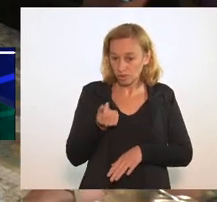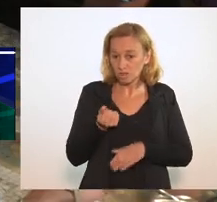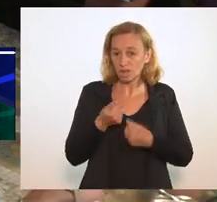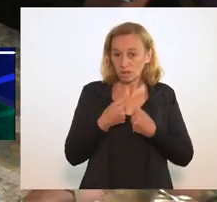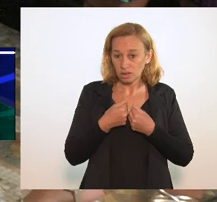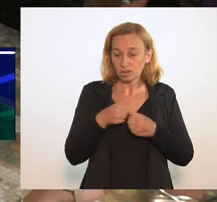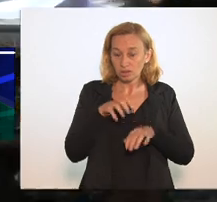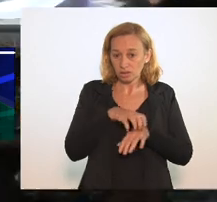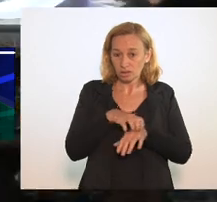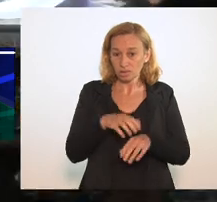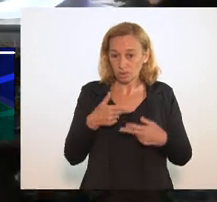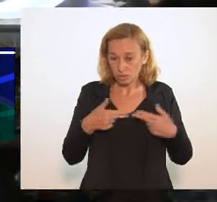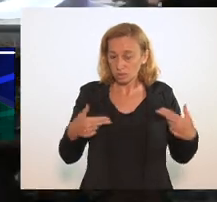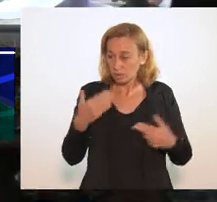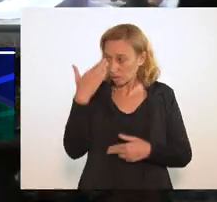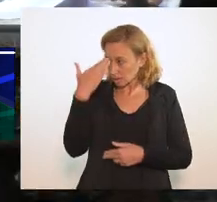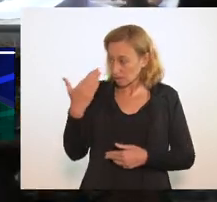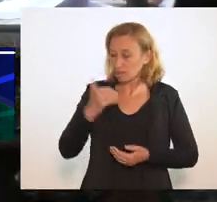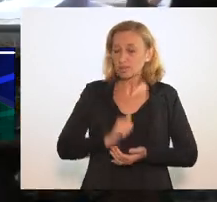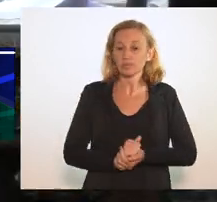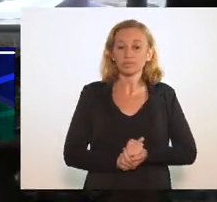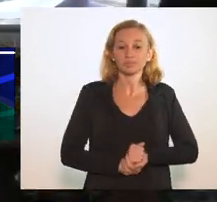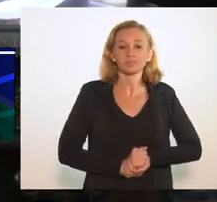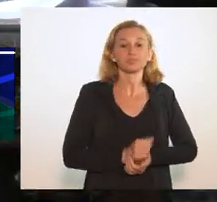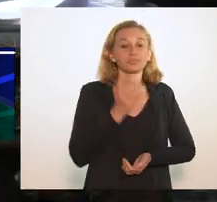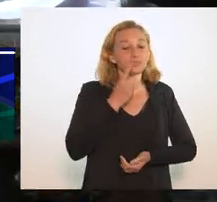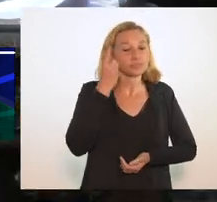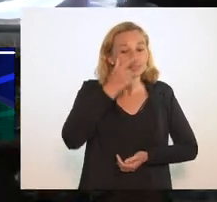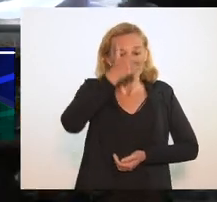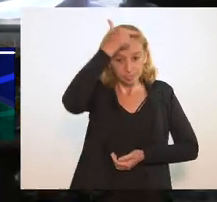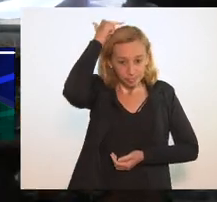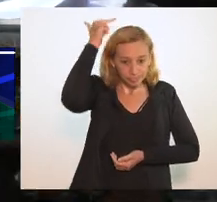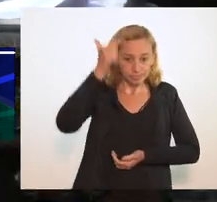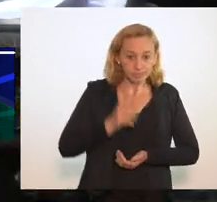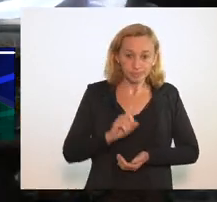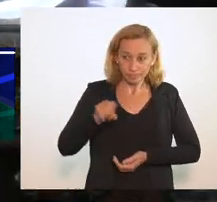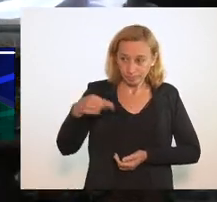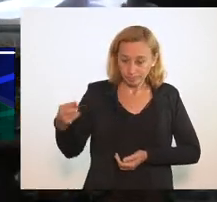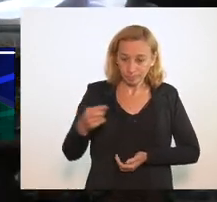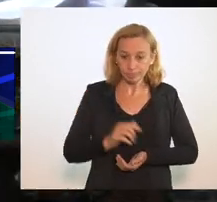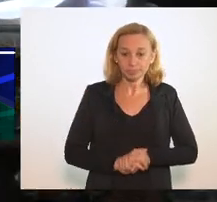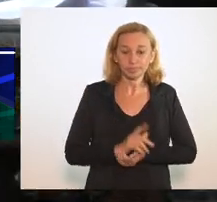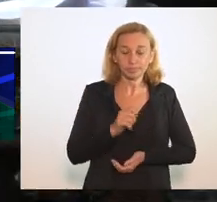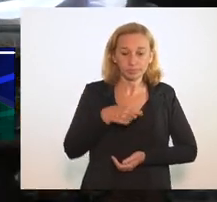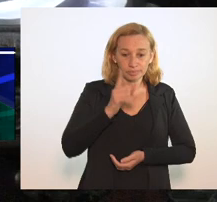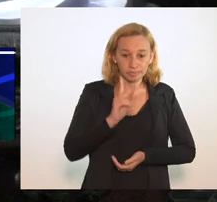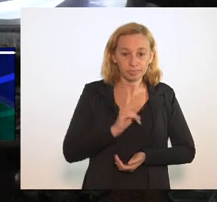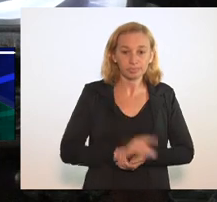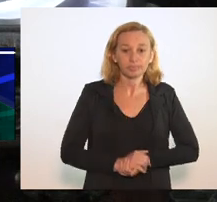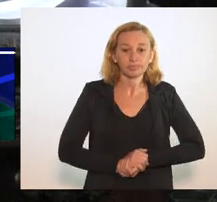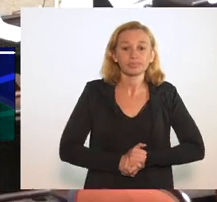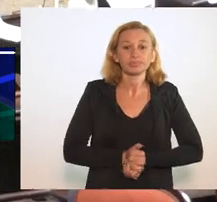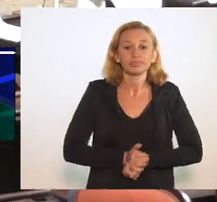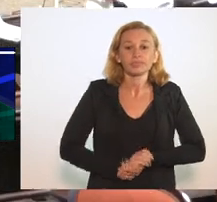questão de equidade. Eu agradeço. Obrigada. Deputado Luiz, ficamos para daqui a pouco, que não aplaque.